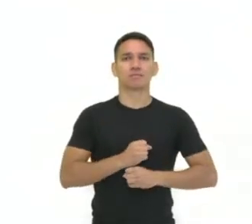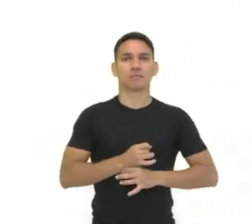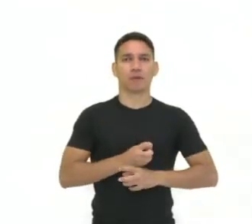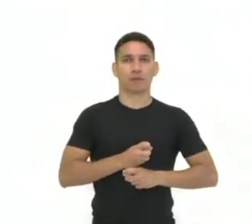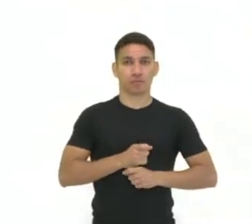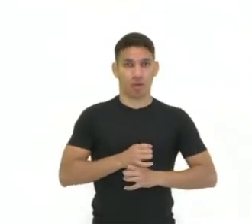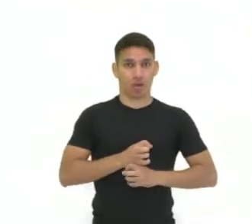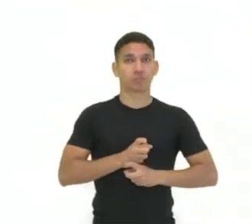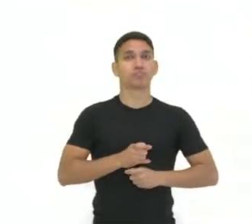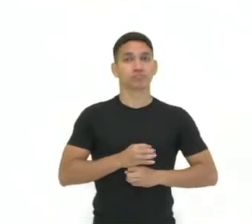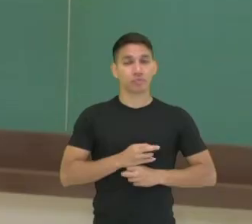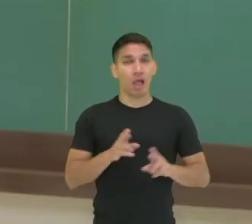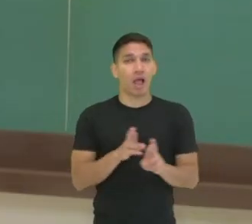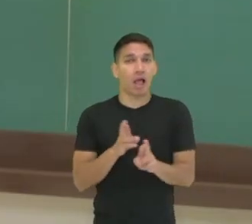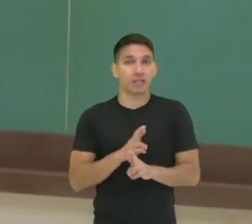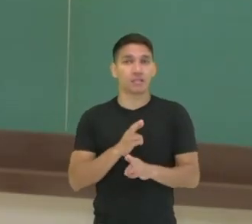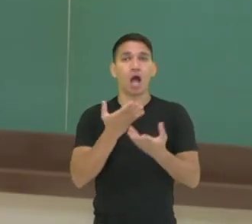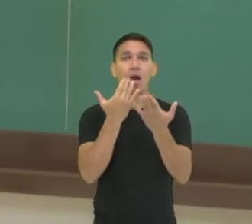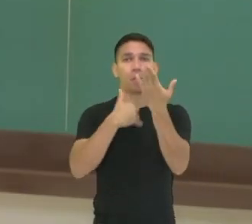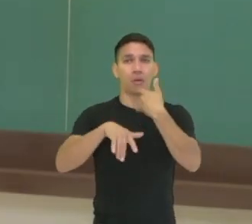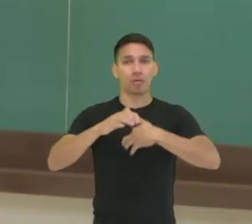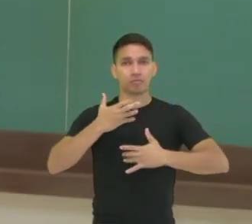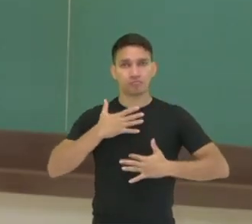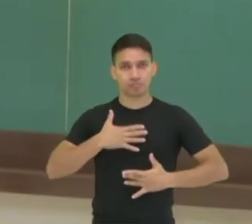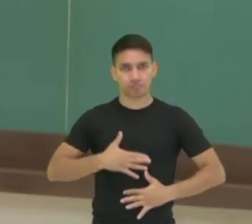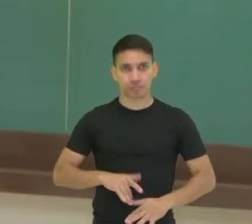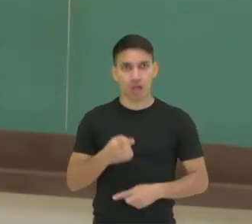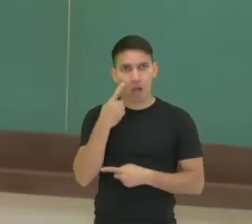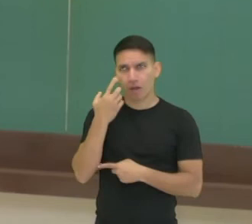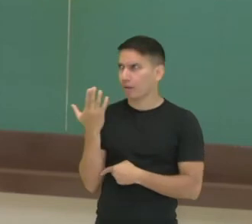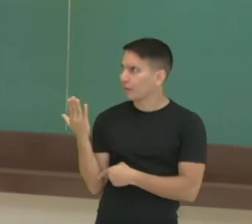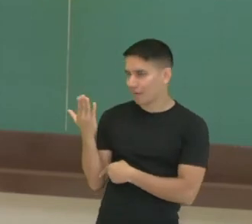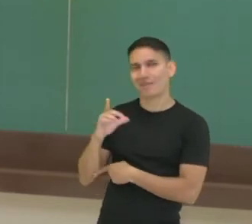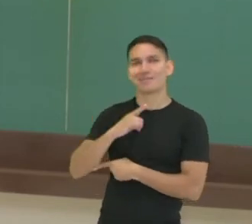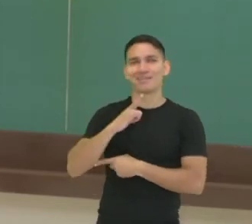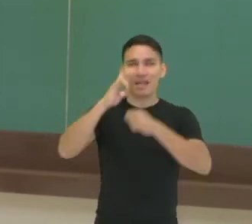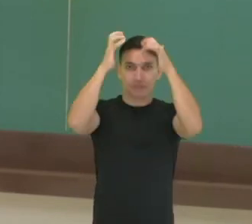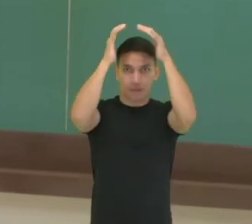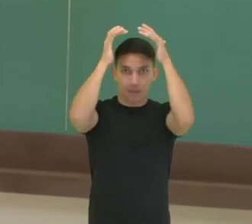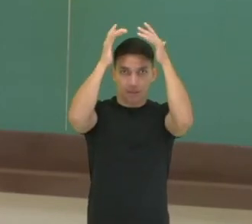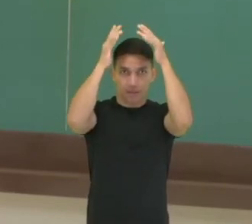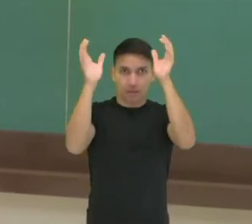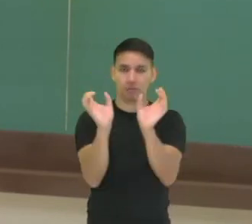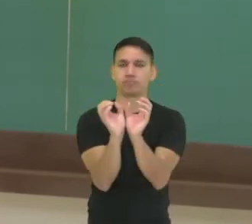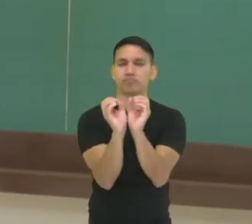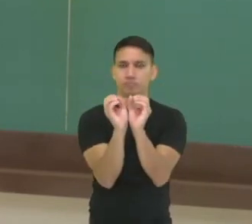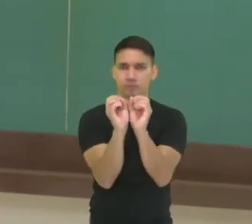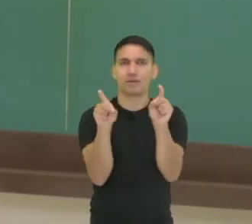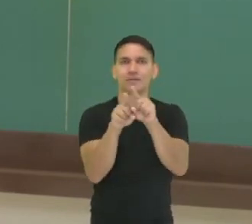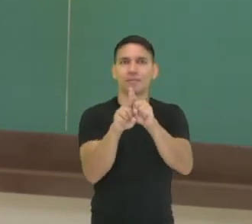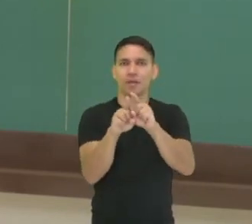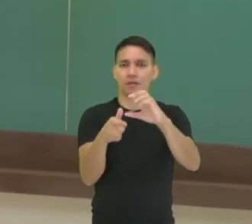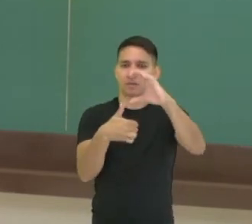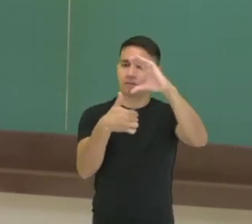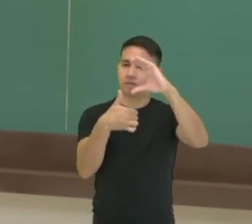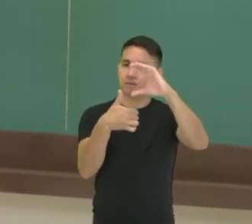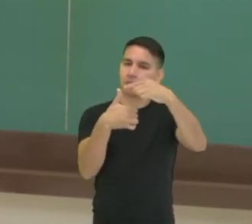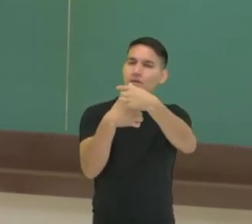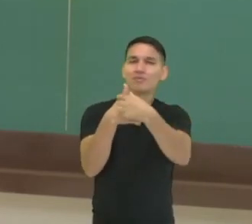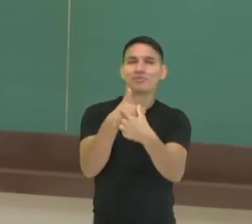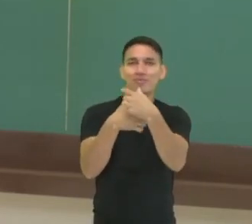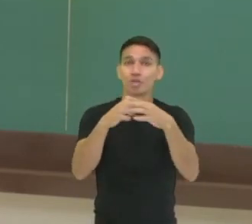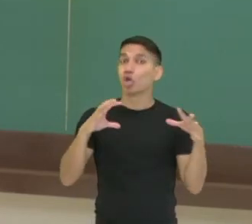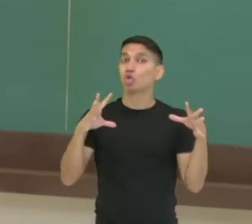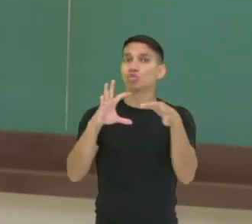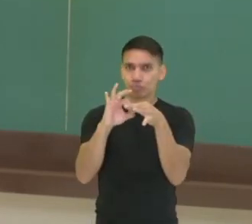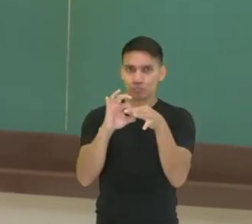à nossa digestão. Reparem aqui na imagem, o nosso cérebro, o cerebelo e o tronco encefálico, todos